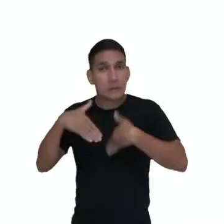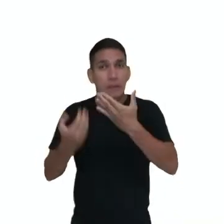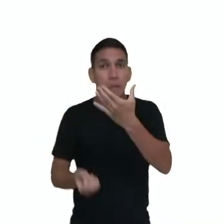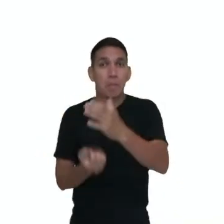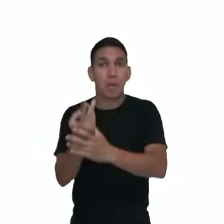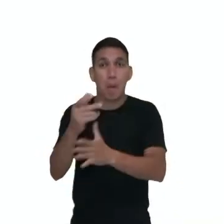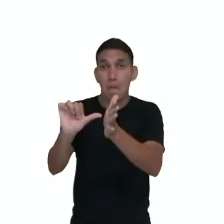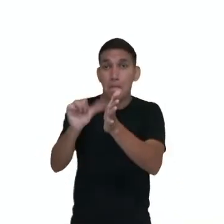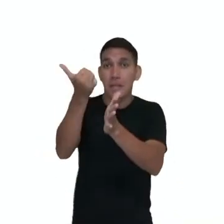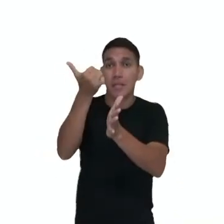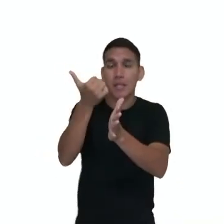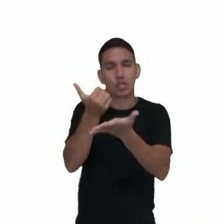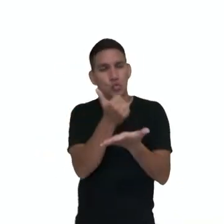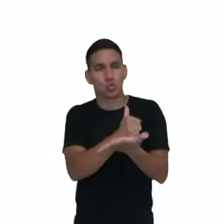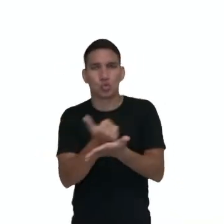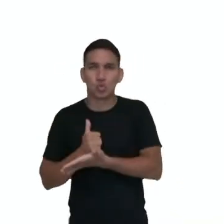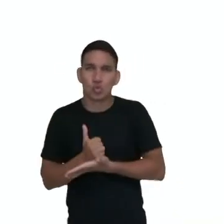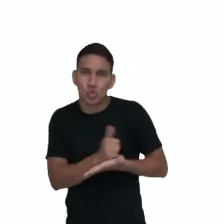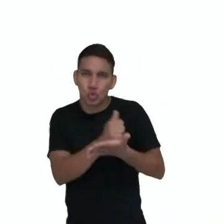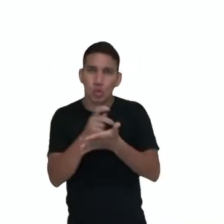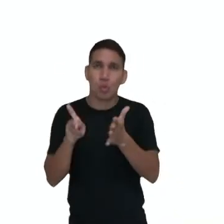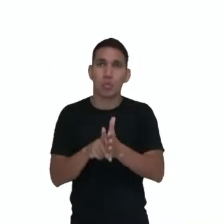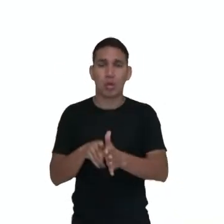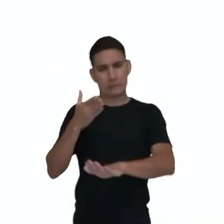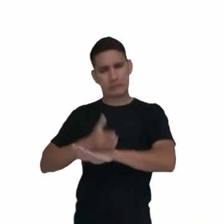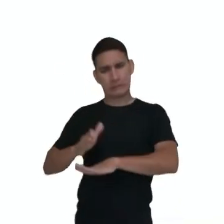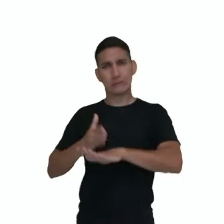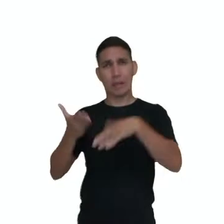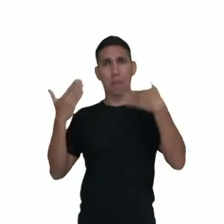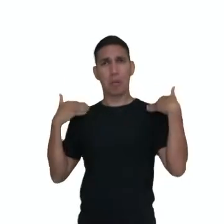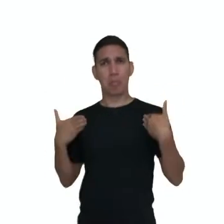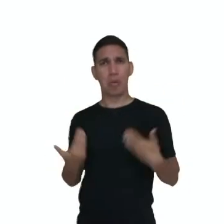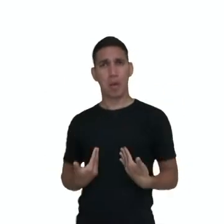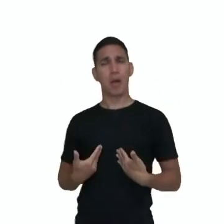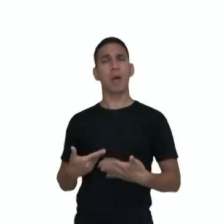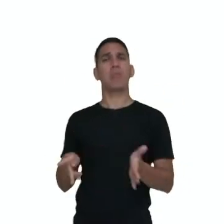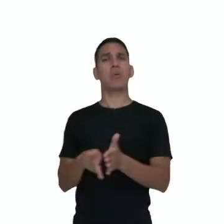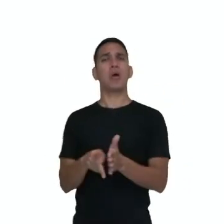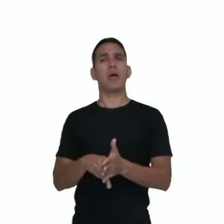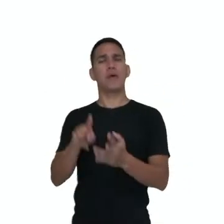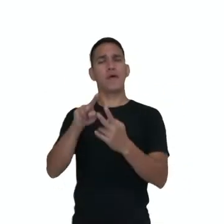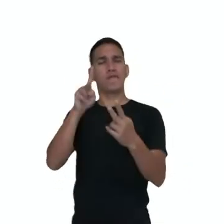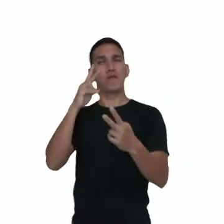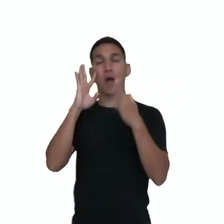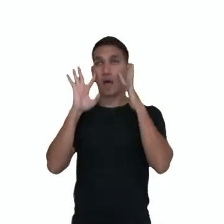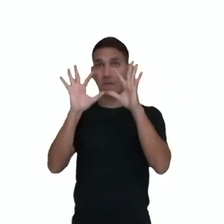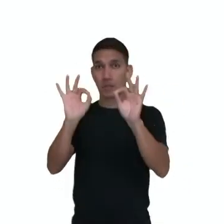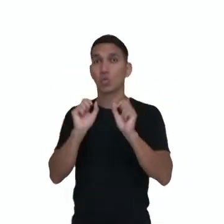o primeiro jogo de condicionamento físico de realidade virtual,